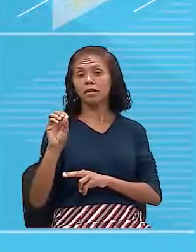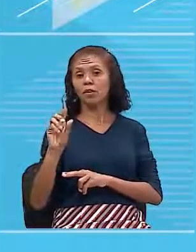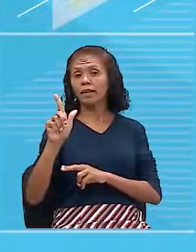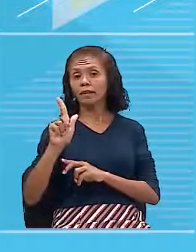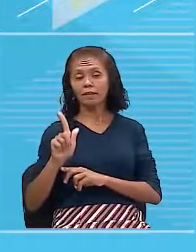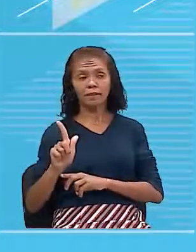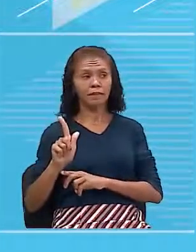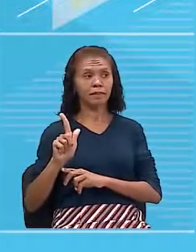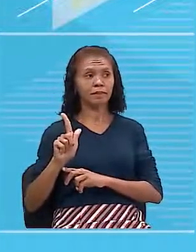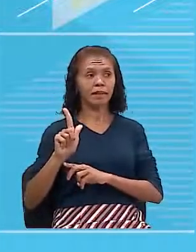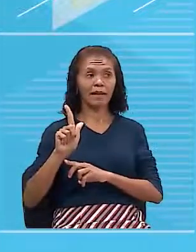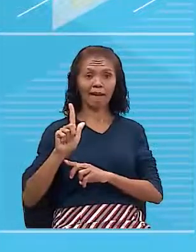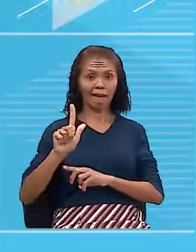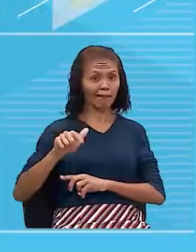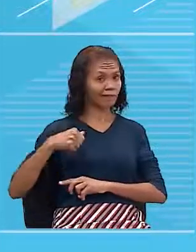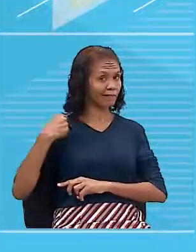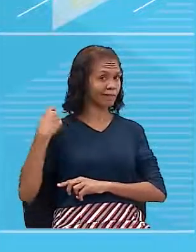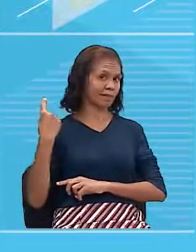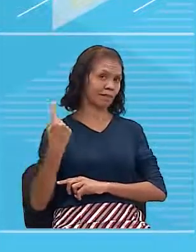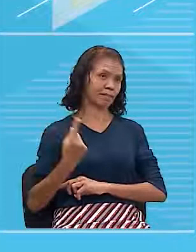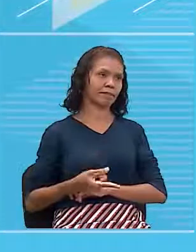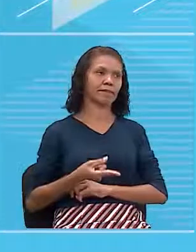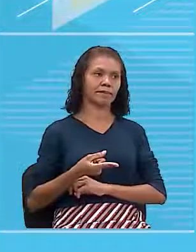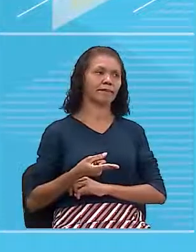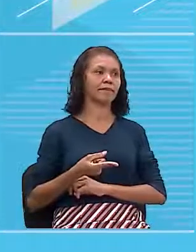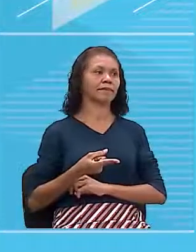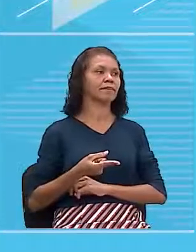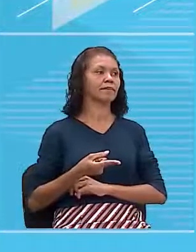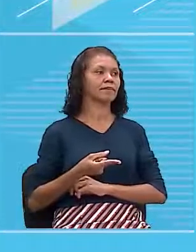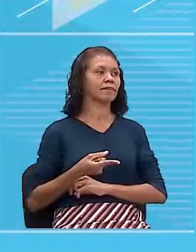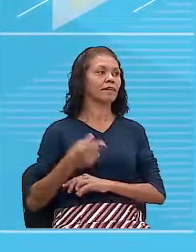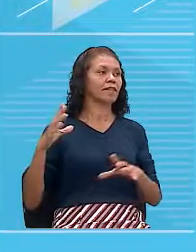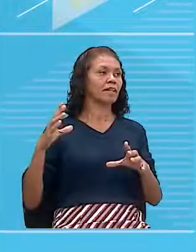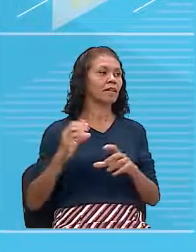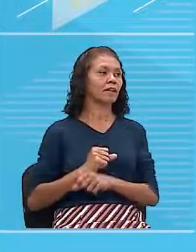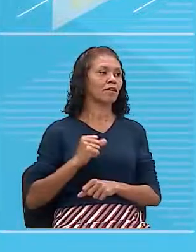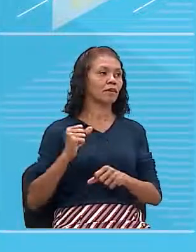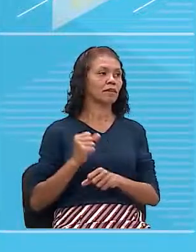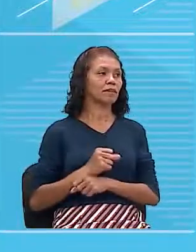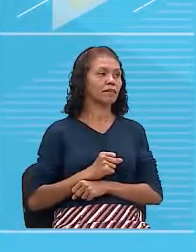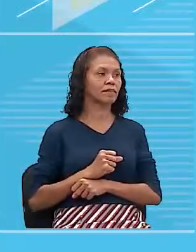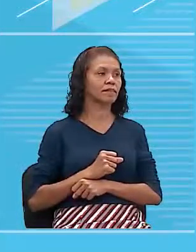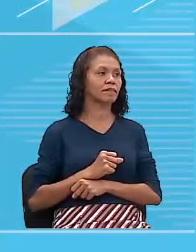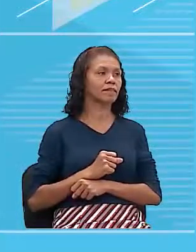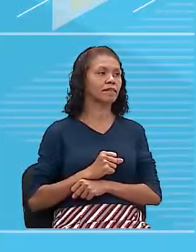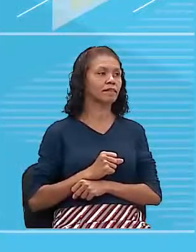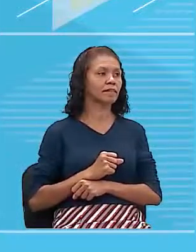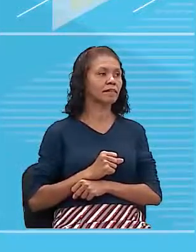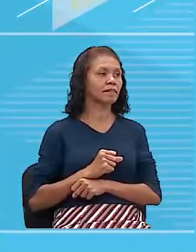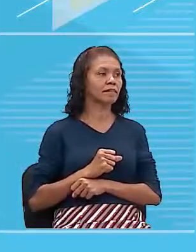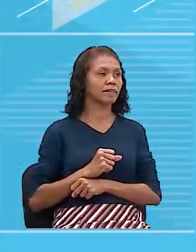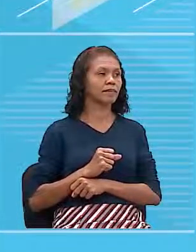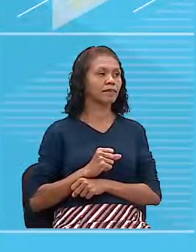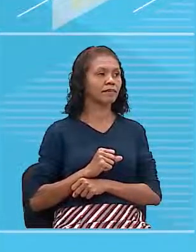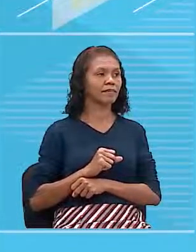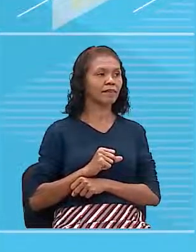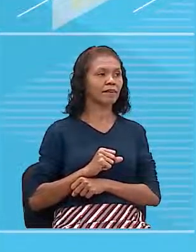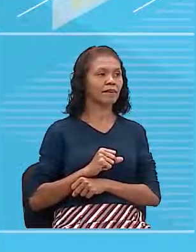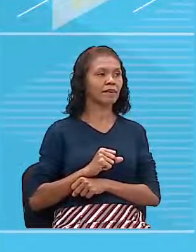seguida ou seja só depois é que você vai calcular suas respectivas quilocalorias que é o seu valor